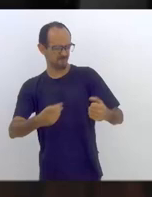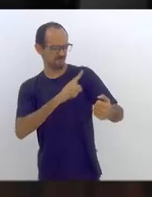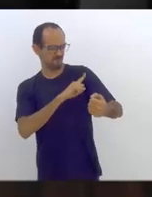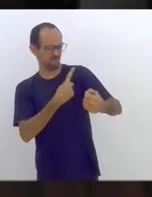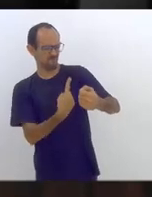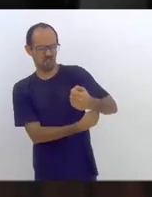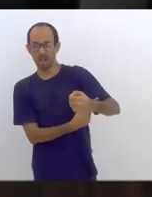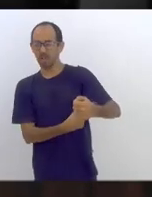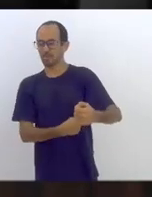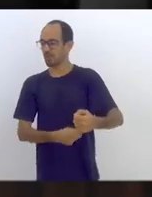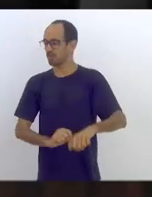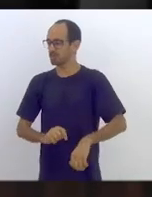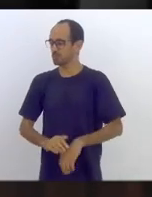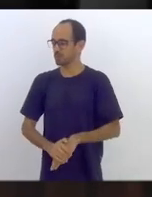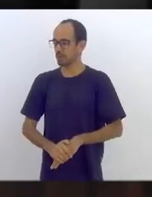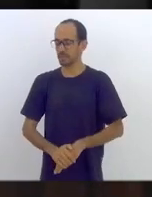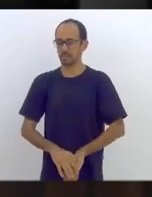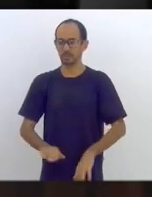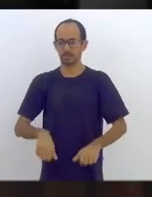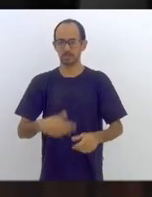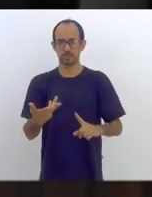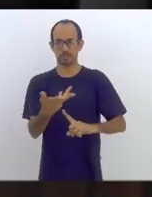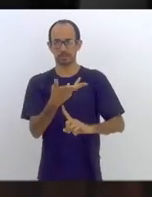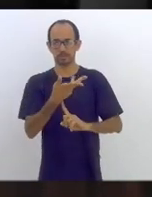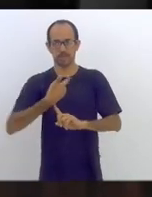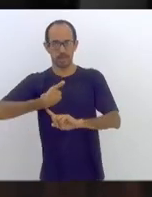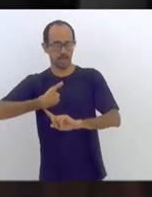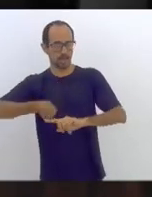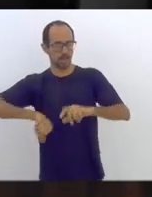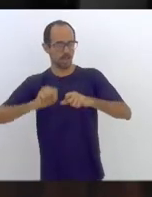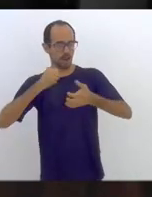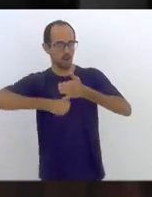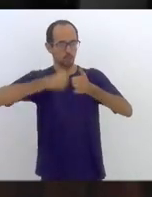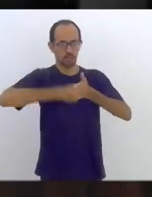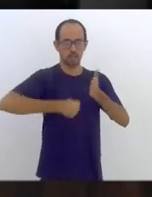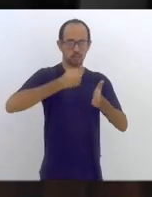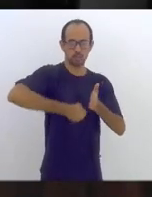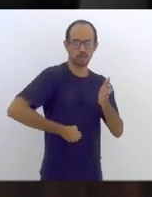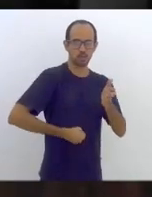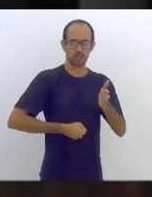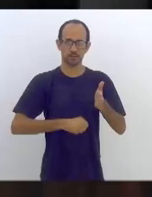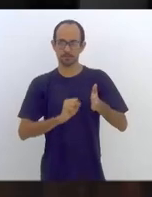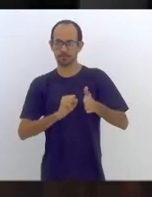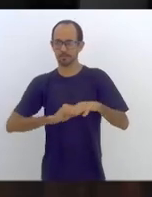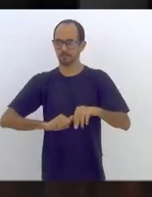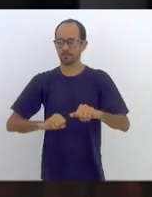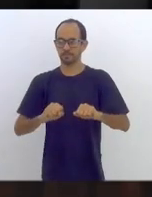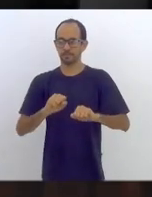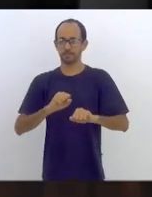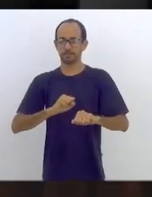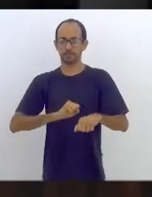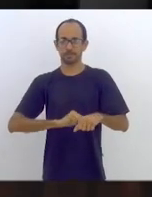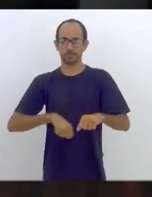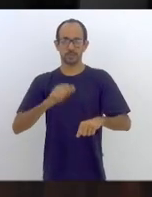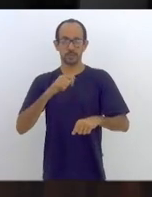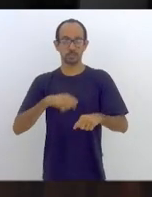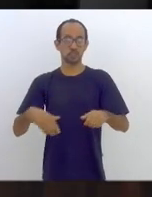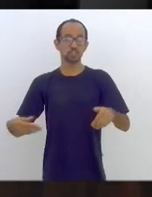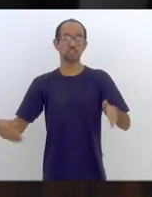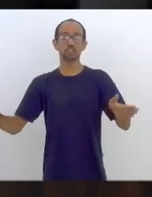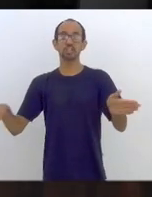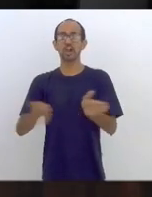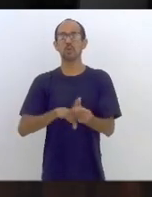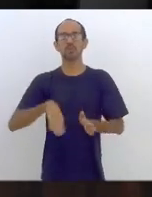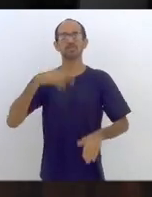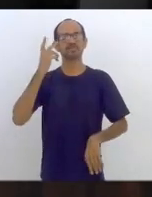potente, essa ativista poderosa, diretamente de São Paulo,